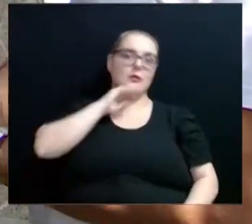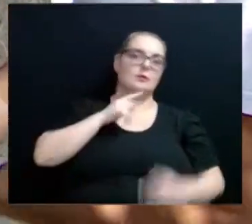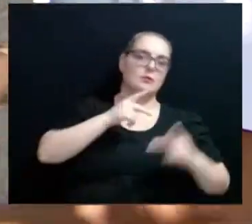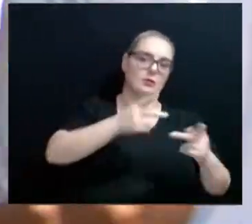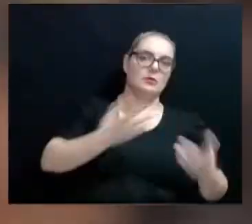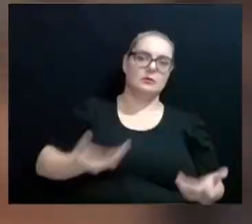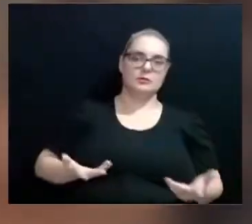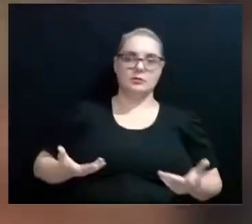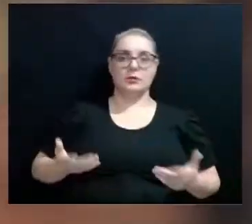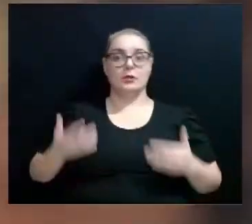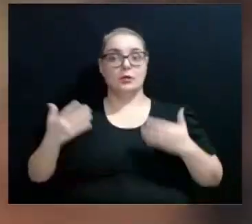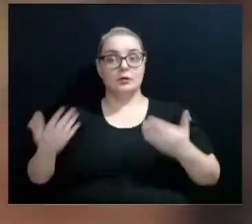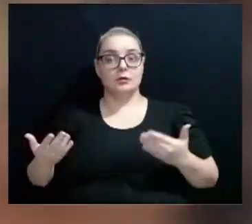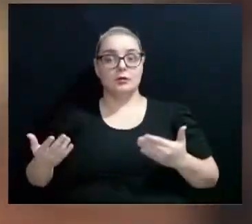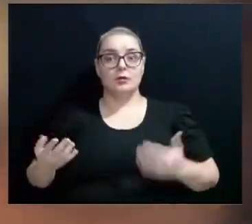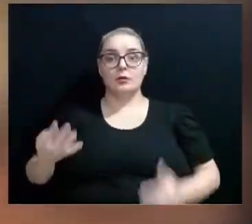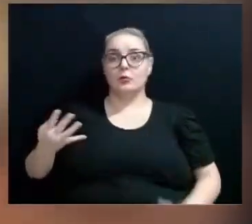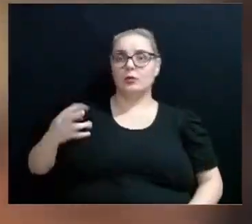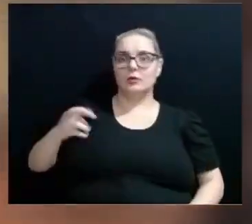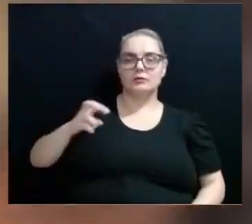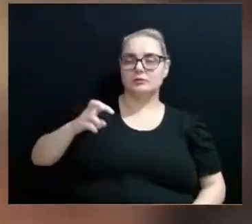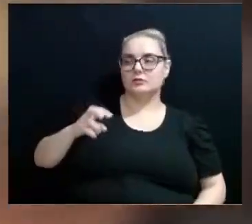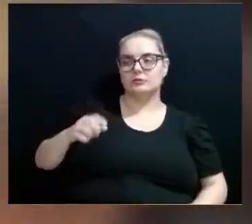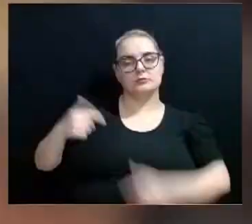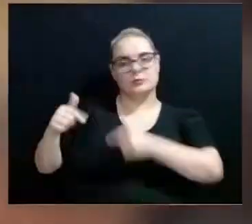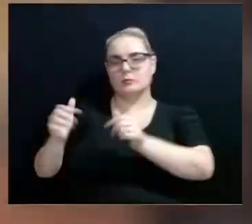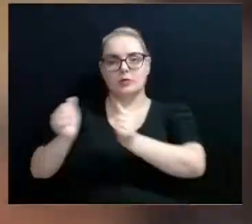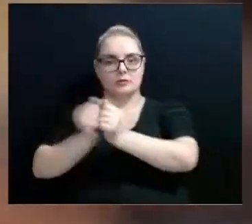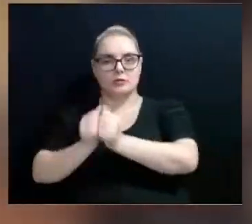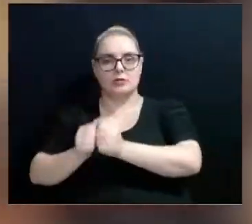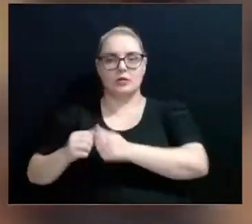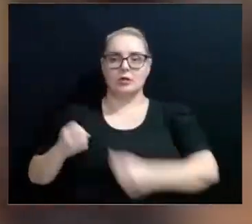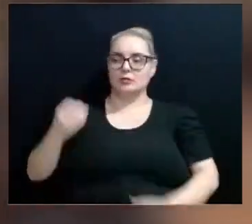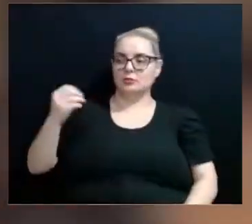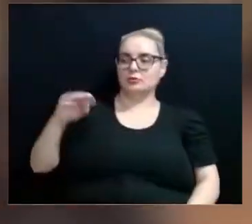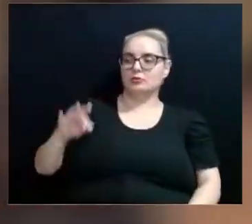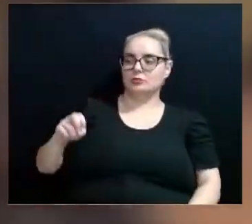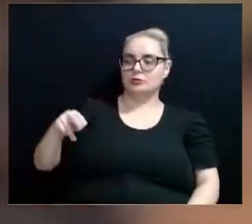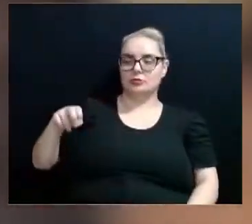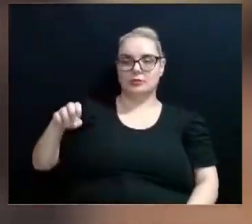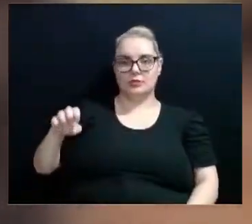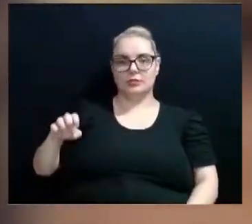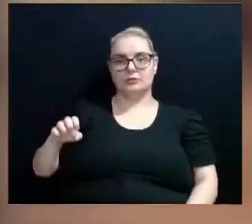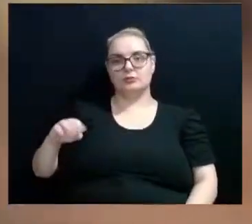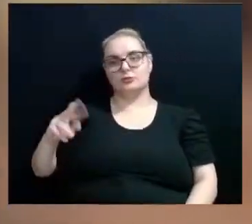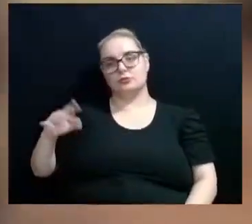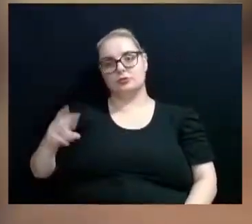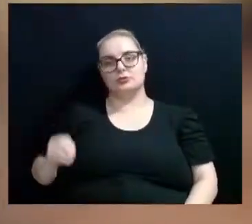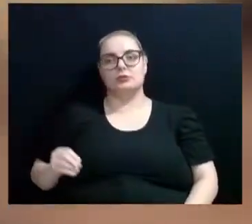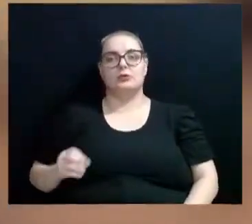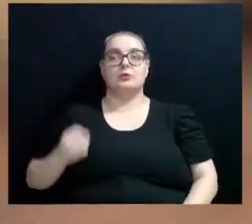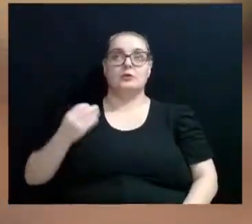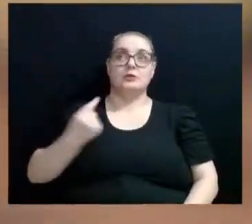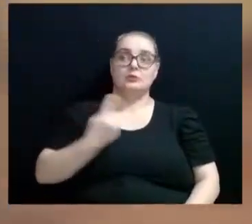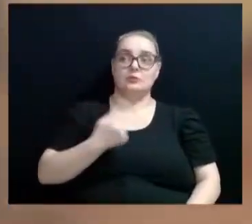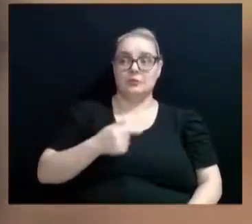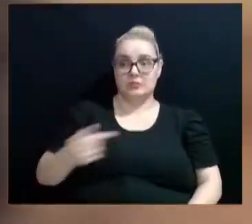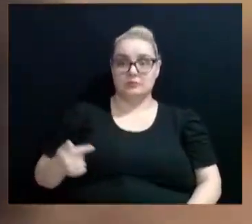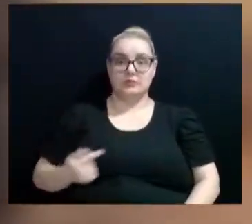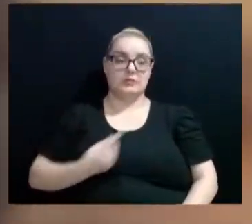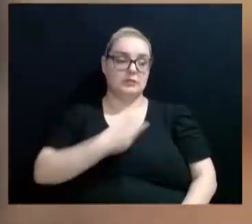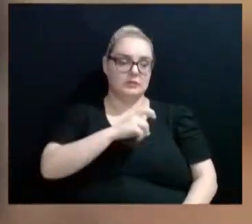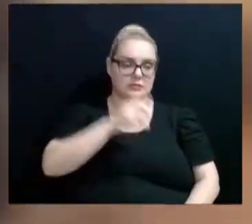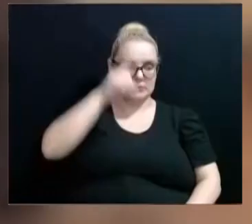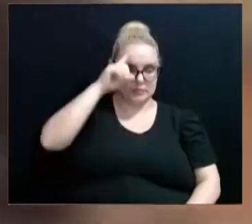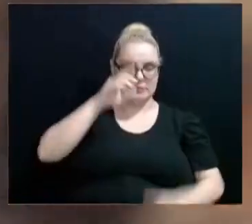hoje eu reservei o dia para hoje aqui, mas à tarde eu tenho que fazer uma visita, tenho que fazer uma... Então, 4, 5 trabalhos ao mesmo tempo. Por exemplo, turnê Hum, do Chico, a gente viajava